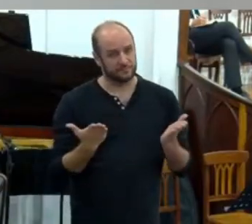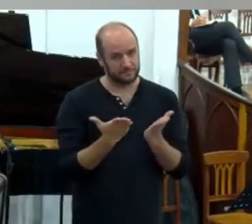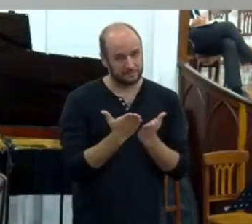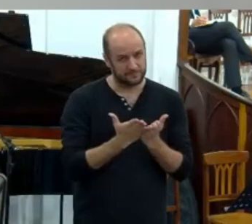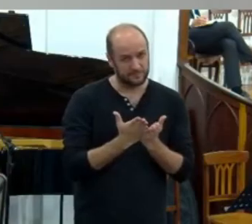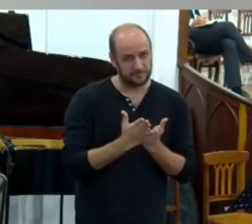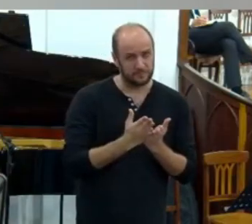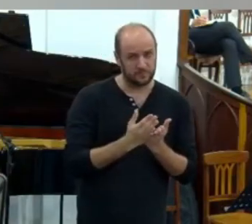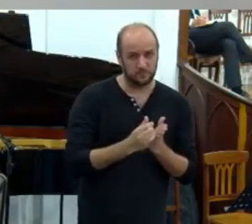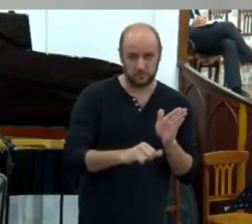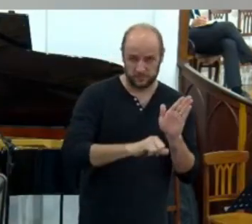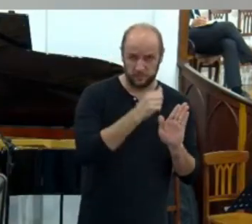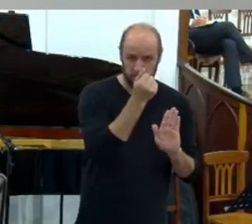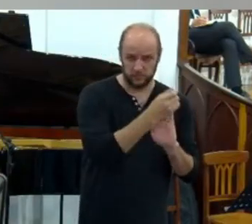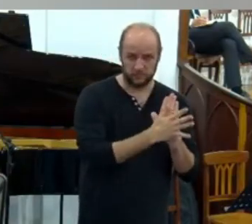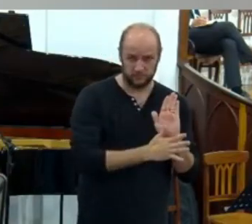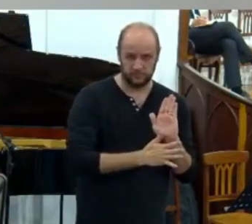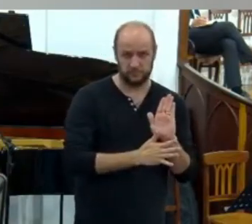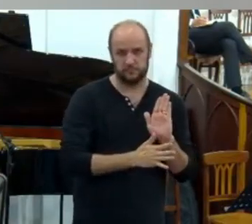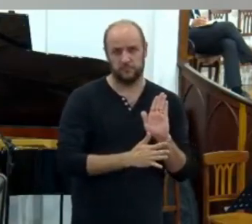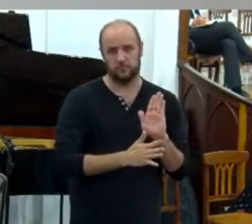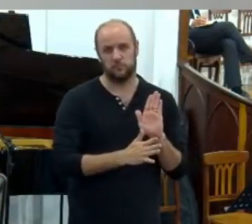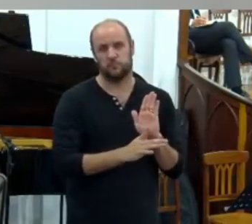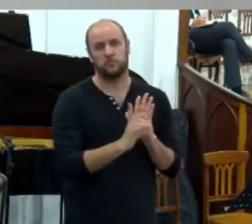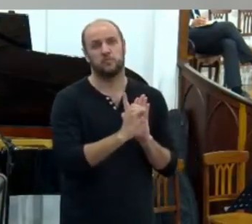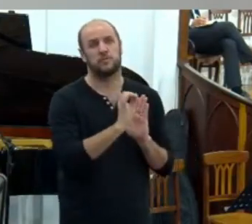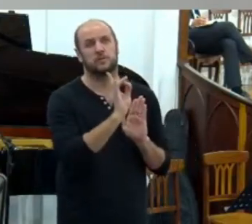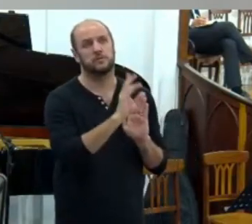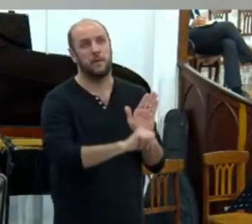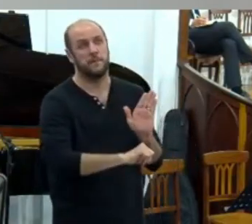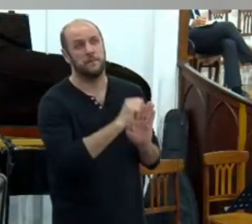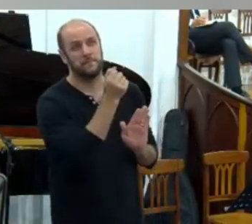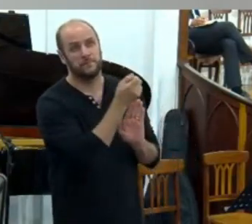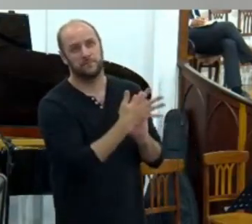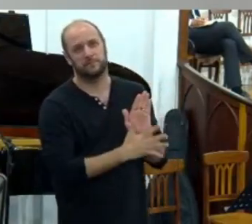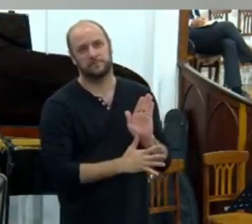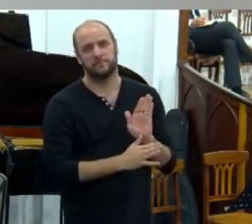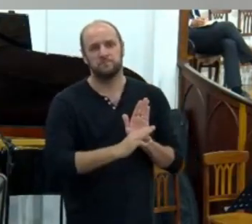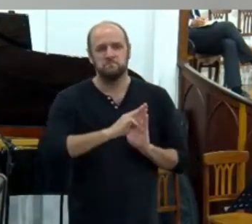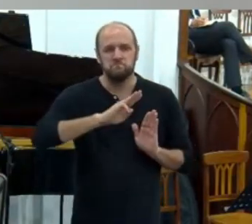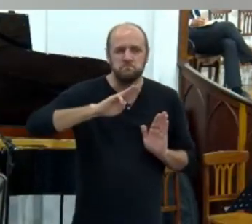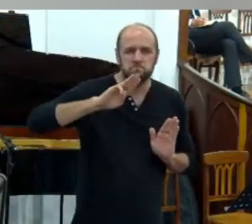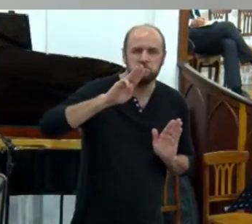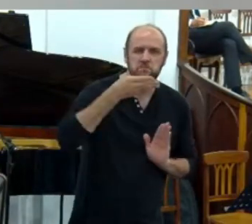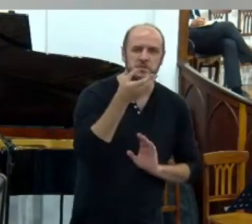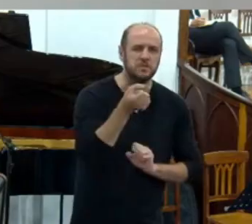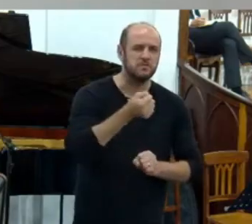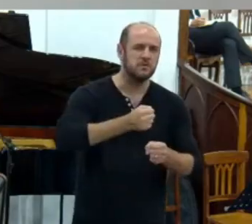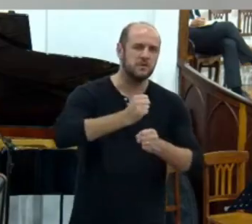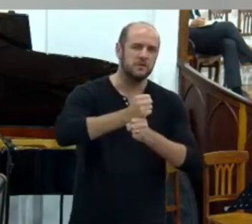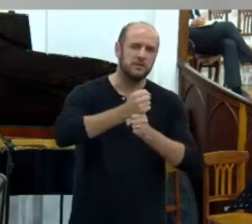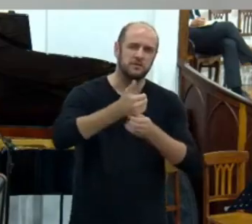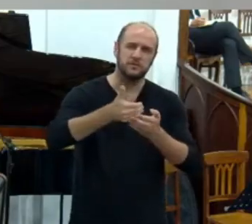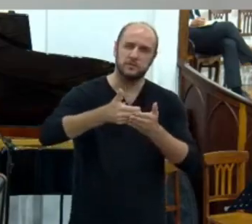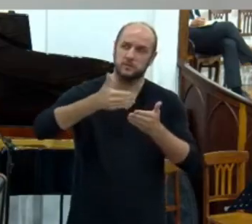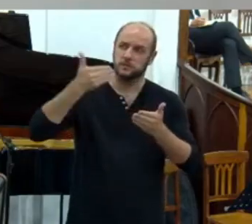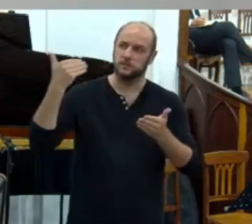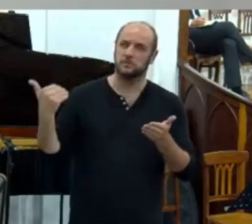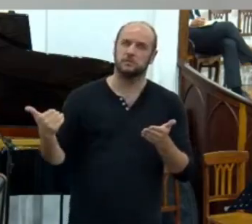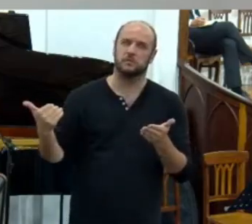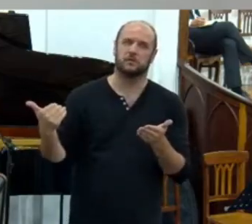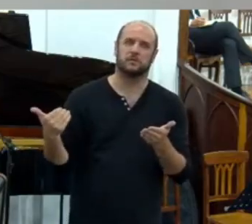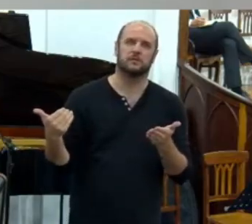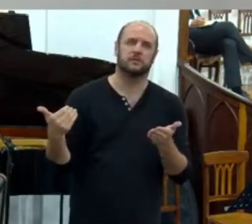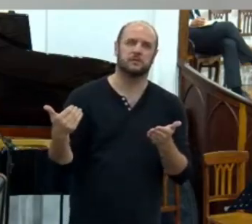somente no primeiro século, não somente 1000 anos antes do primeiro século, a audiência